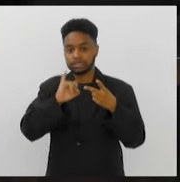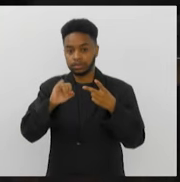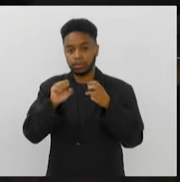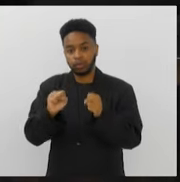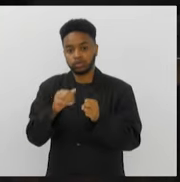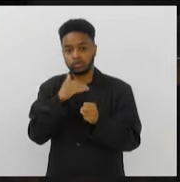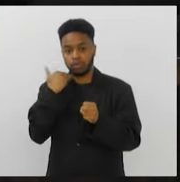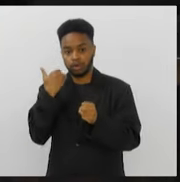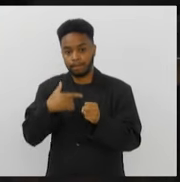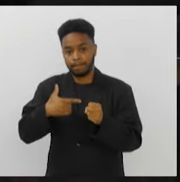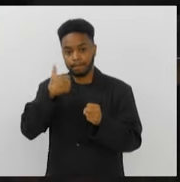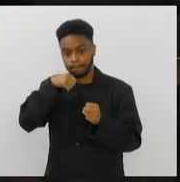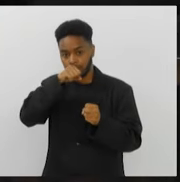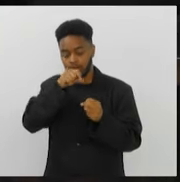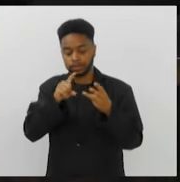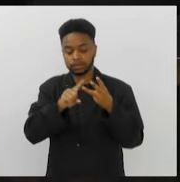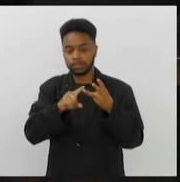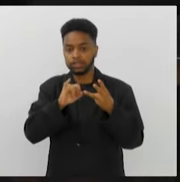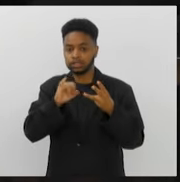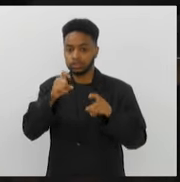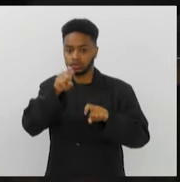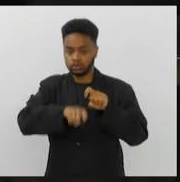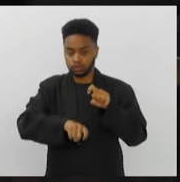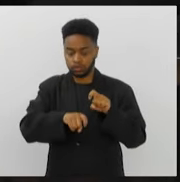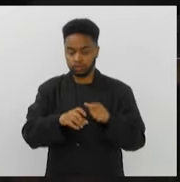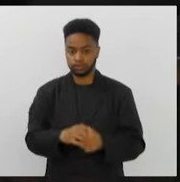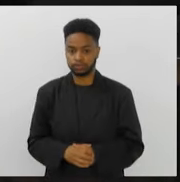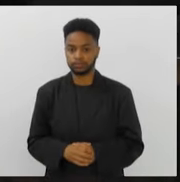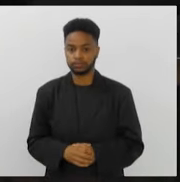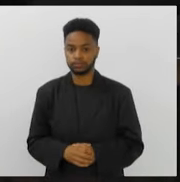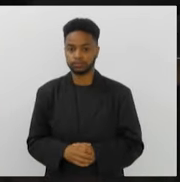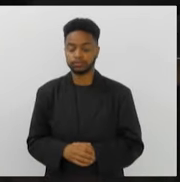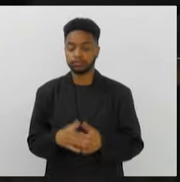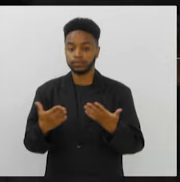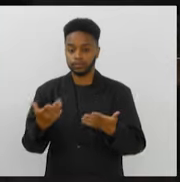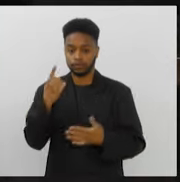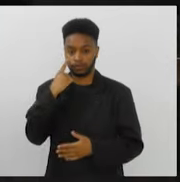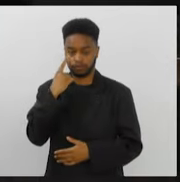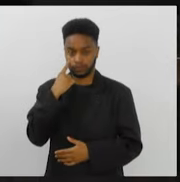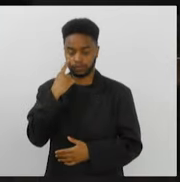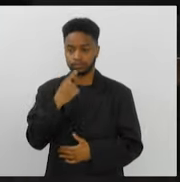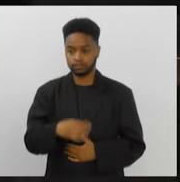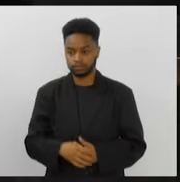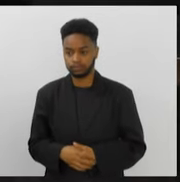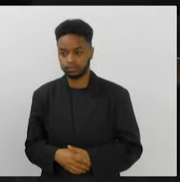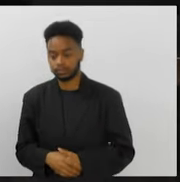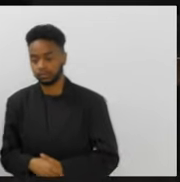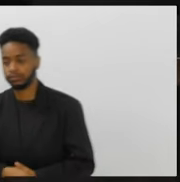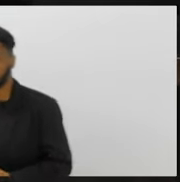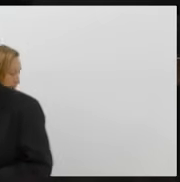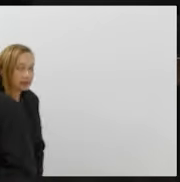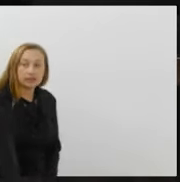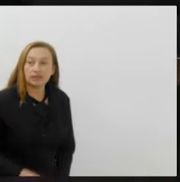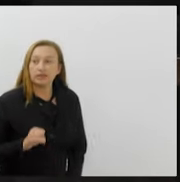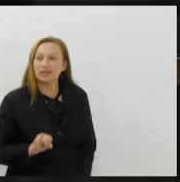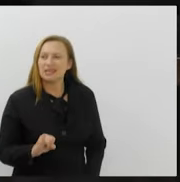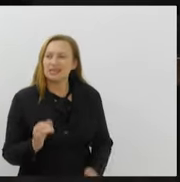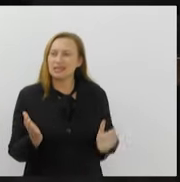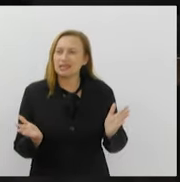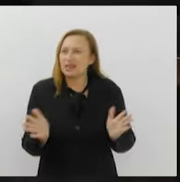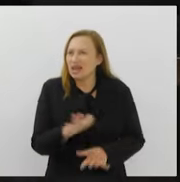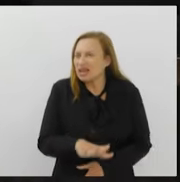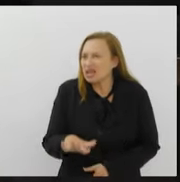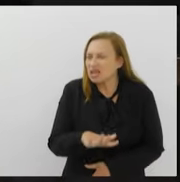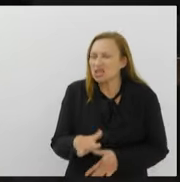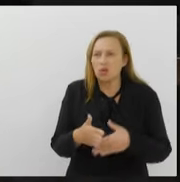filha, e em caso de estupro. Muito bem. Então, veja, se a criança, adolescente ou qualquer